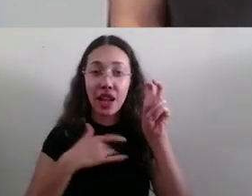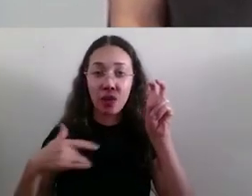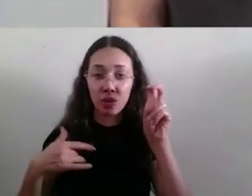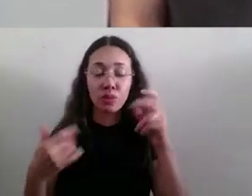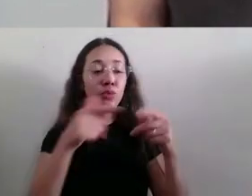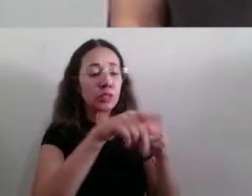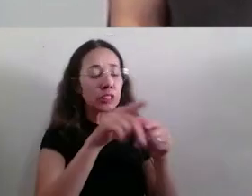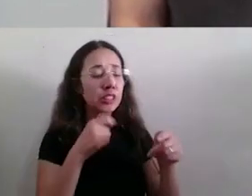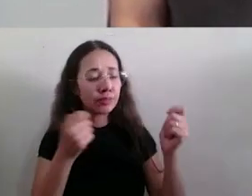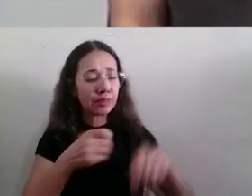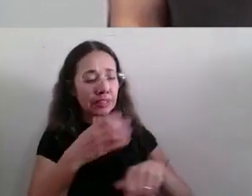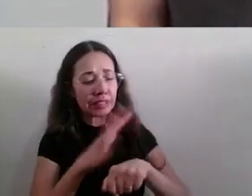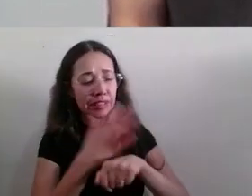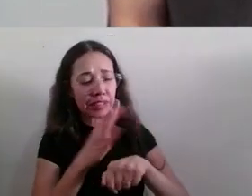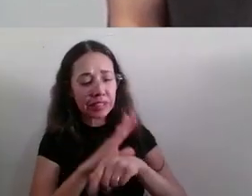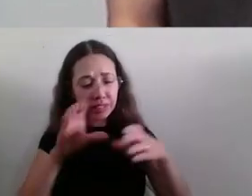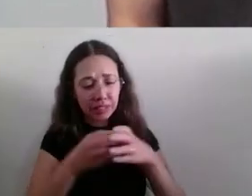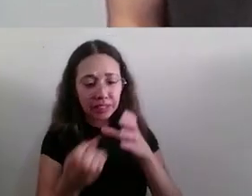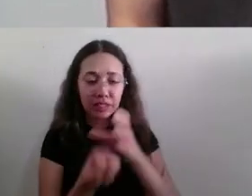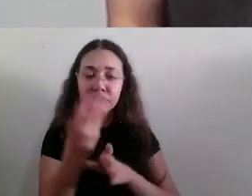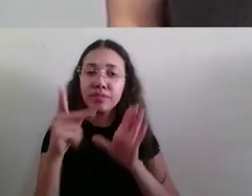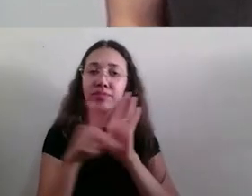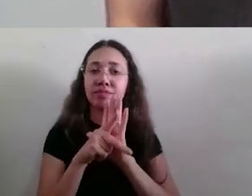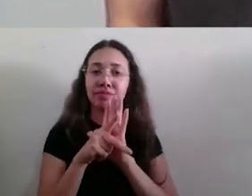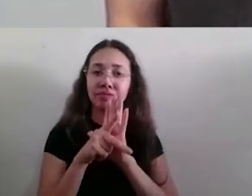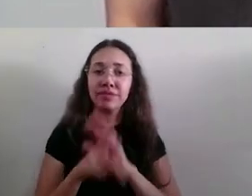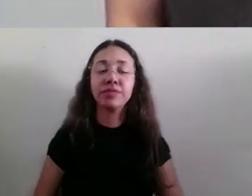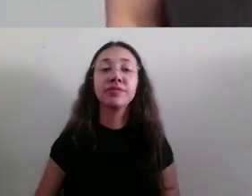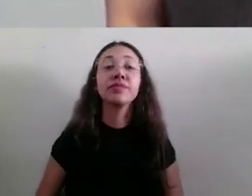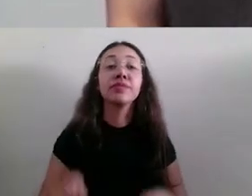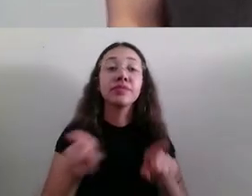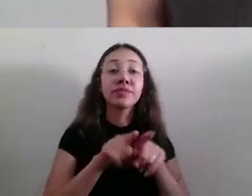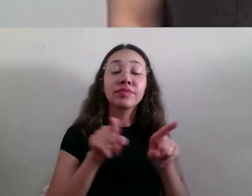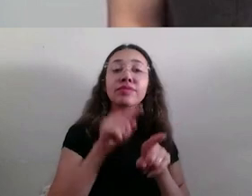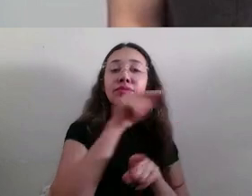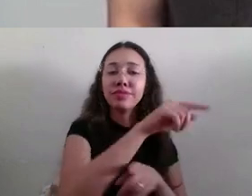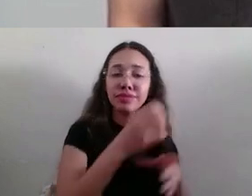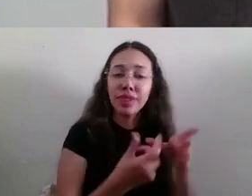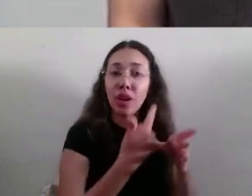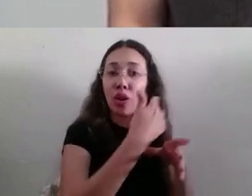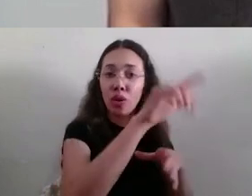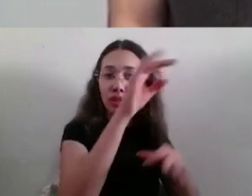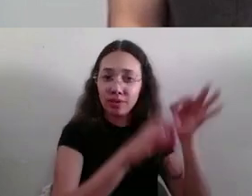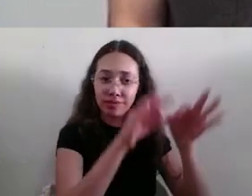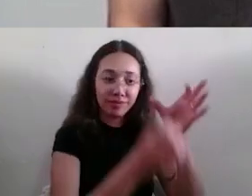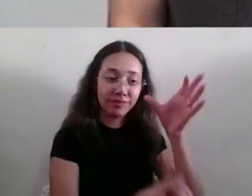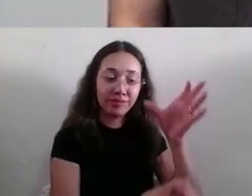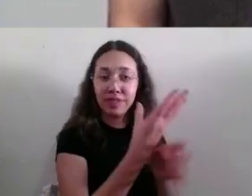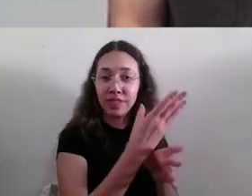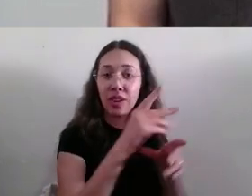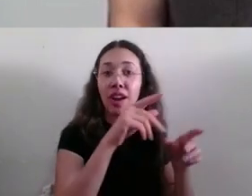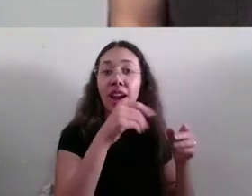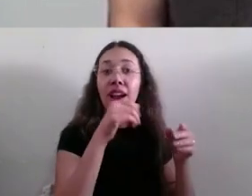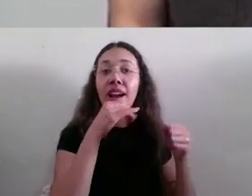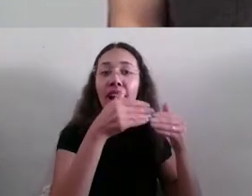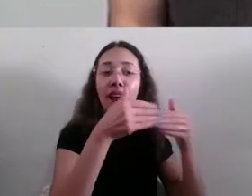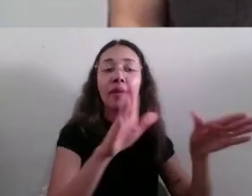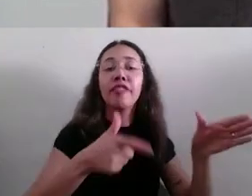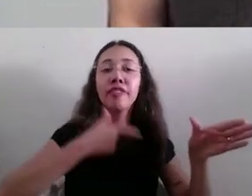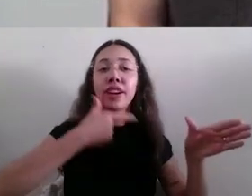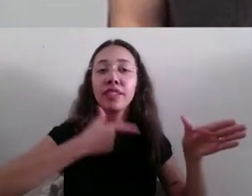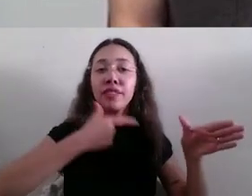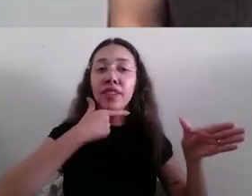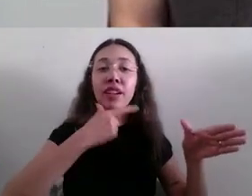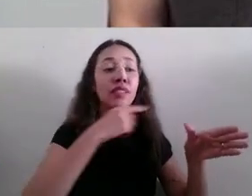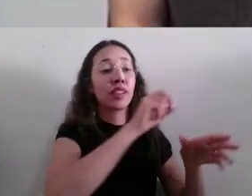o tribunal também abriu para que as varas previdenciárias pudessem optar por ingressar no sistema 4.0, e eles criaram,